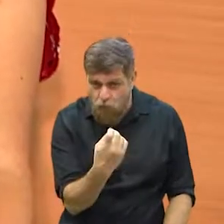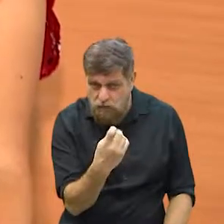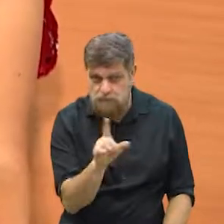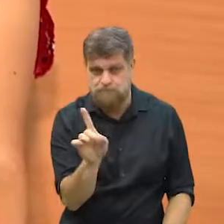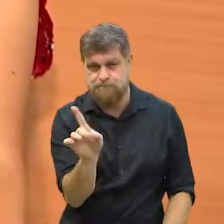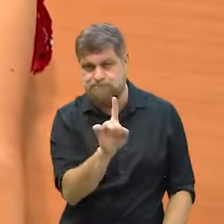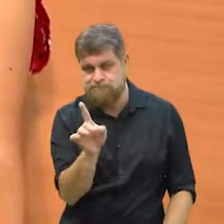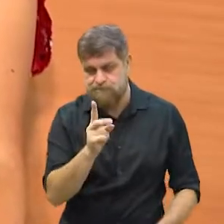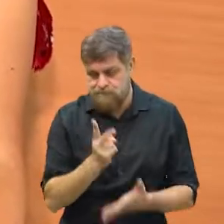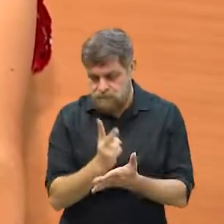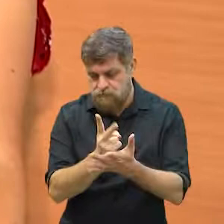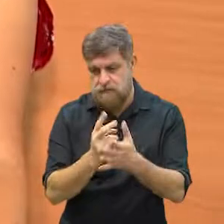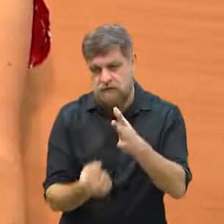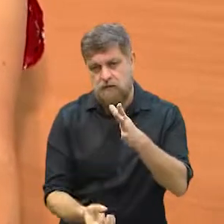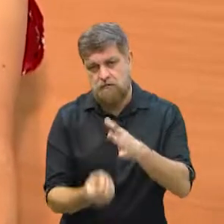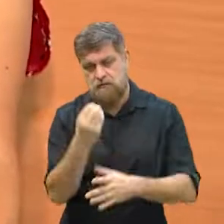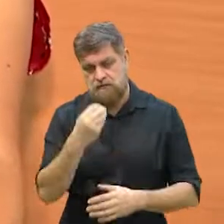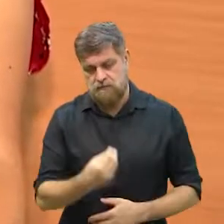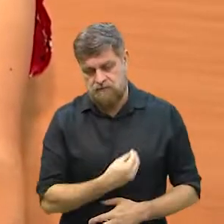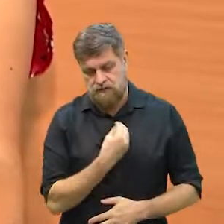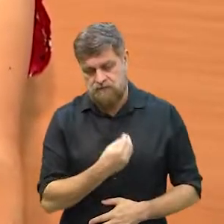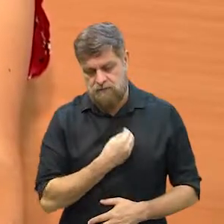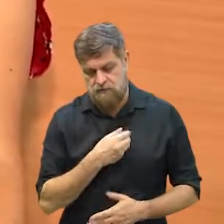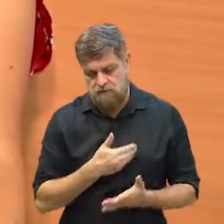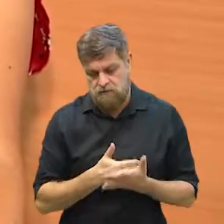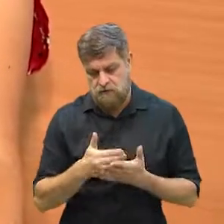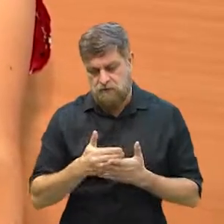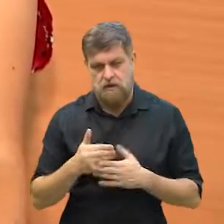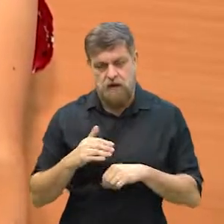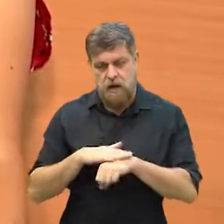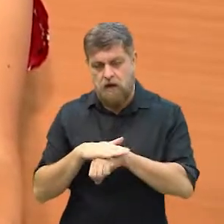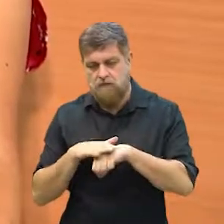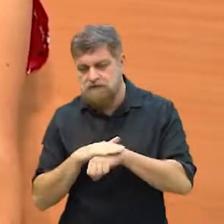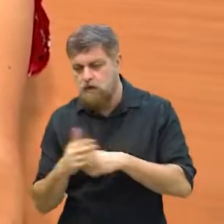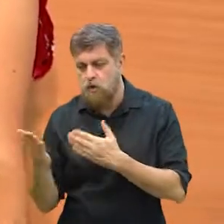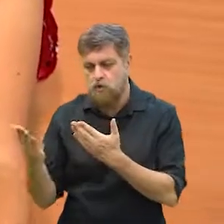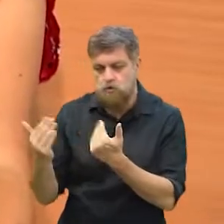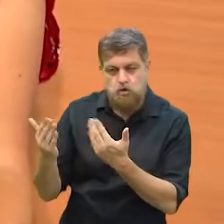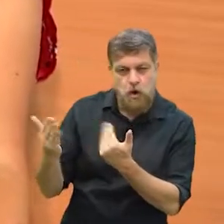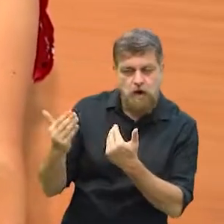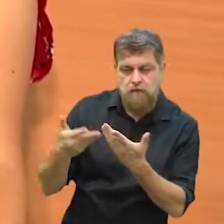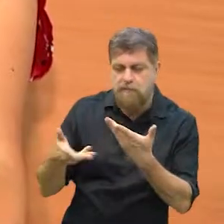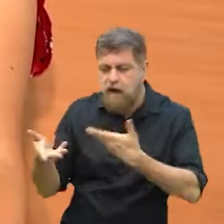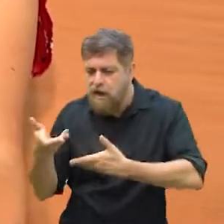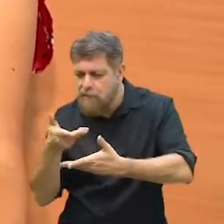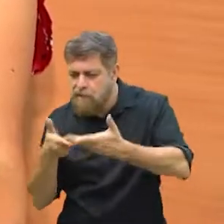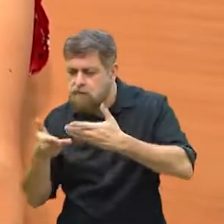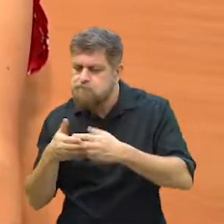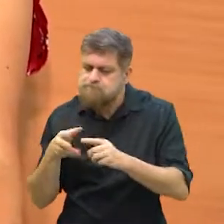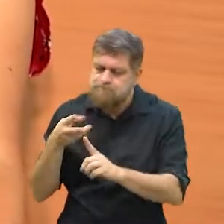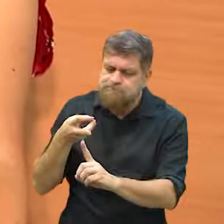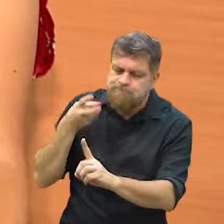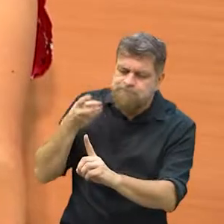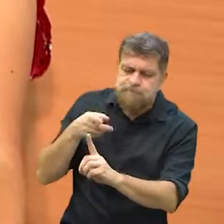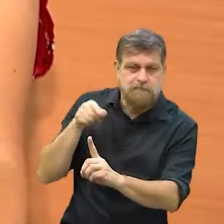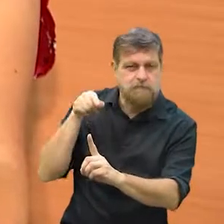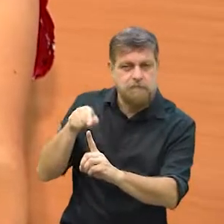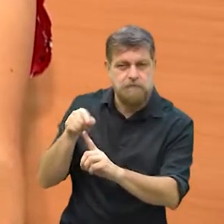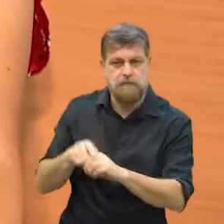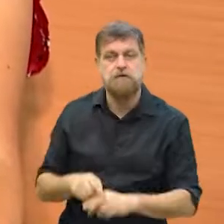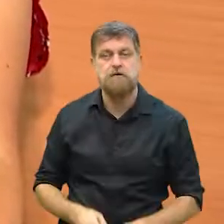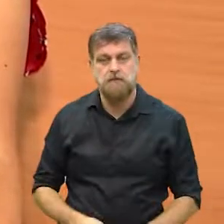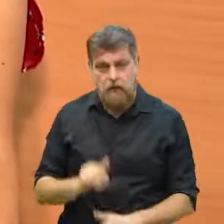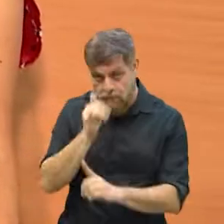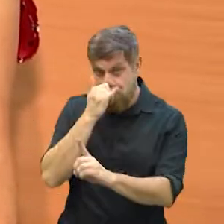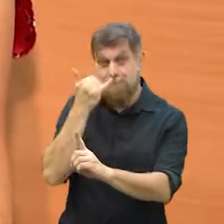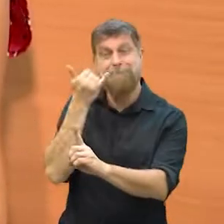isolado. É uma questão constante que passa pela vida. Quando você começa a conversar com jovens, né, você vê que muitos falam assim,